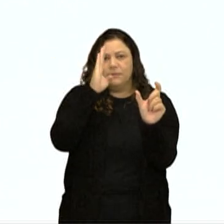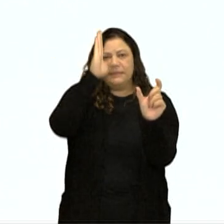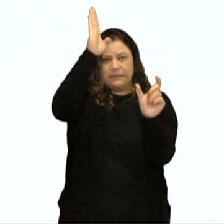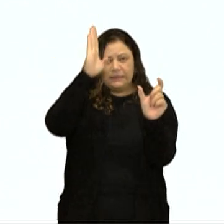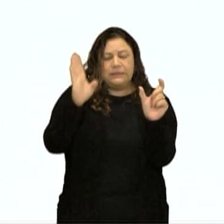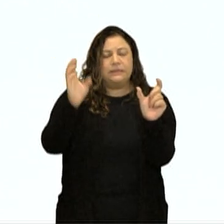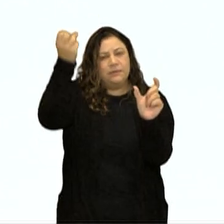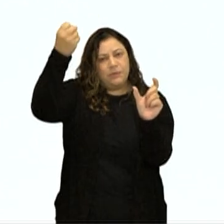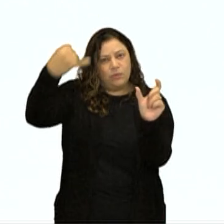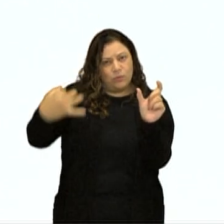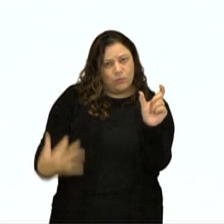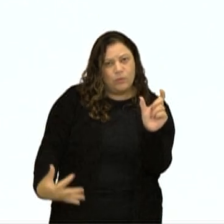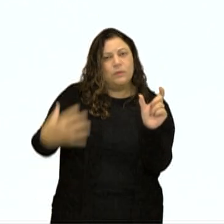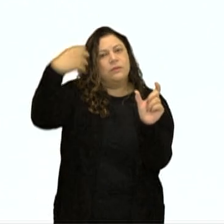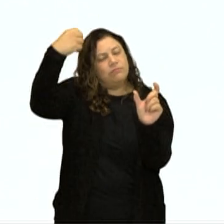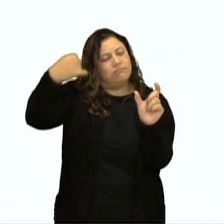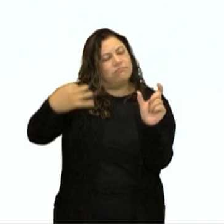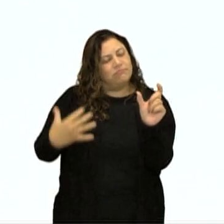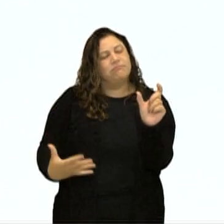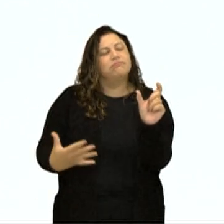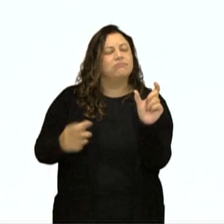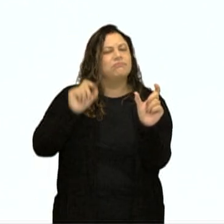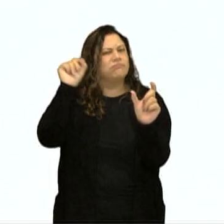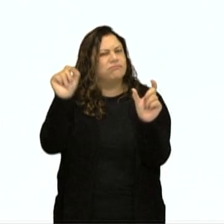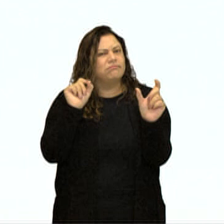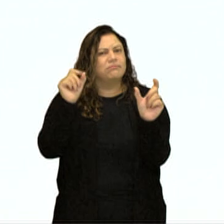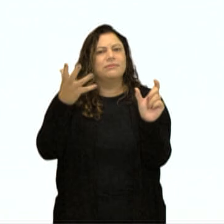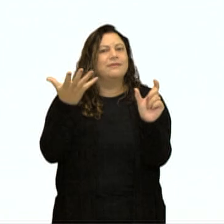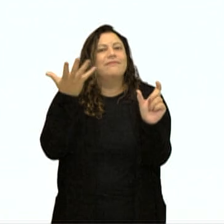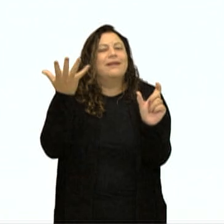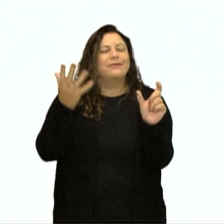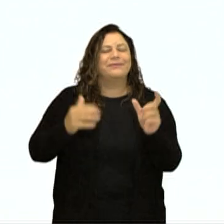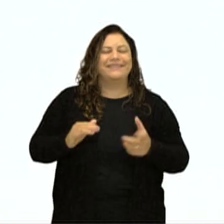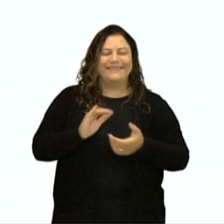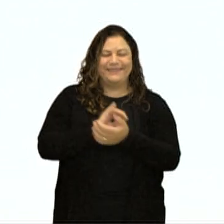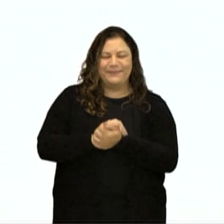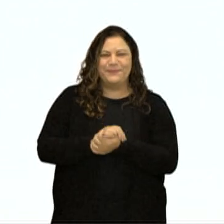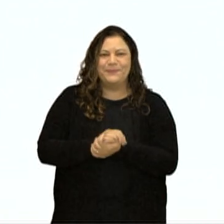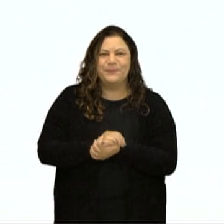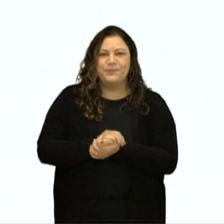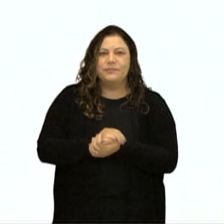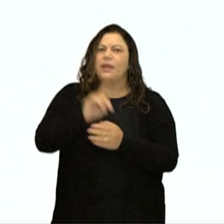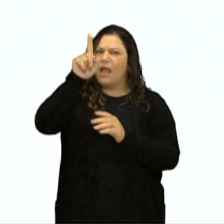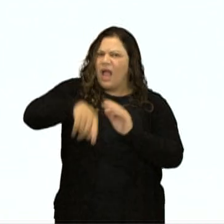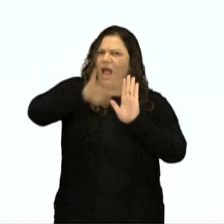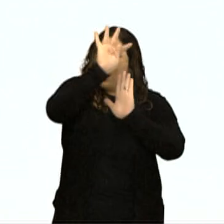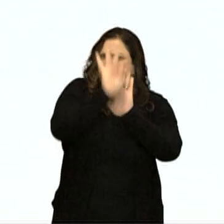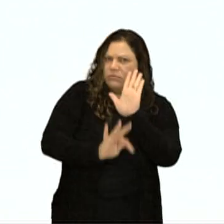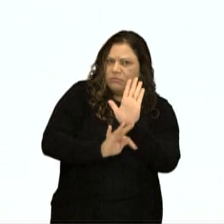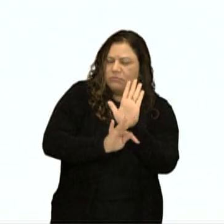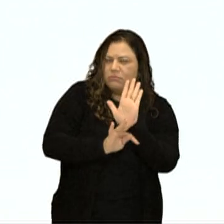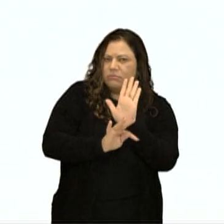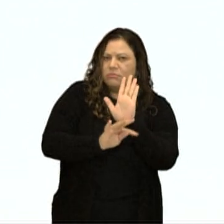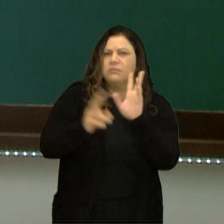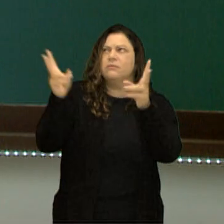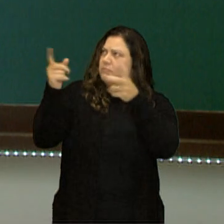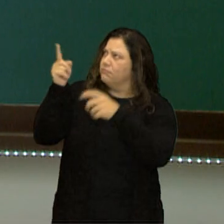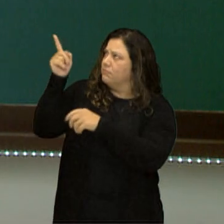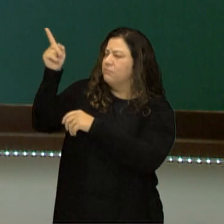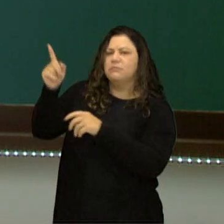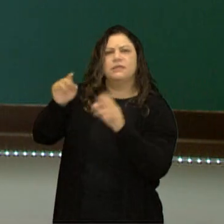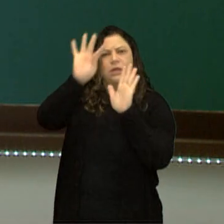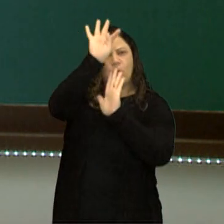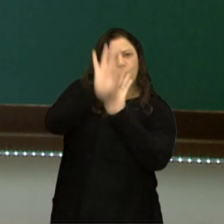vão nos dar as dicas do que vai acontecer nesse texto. É um texto? A gente pode considerar isso como um